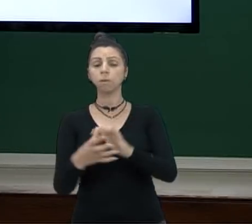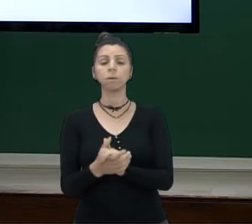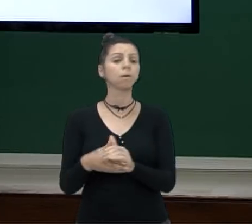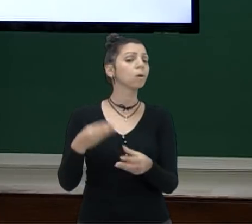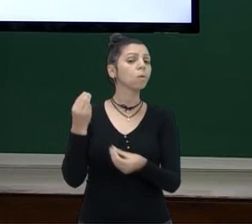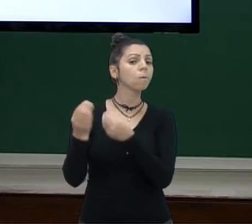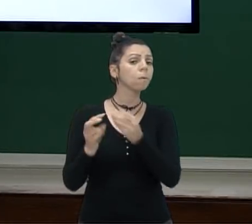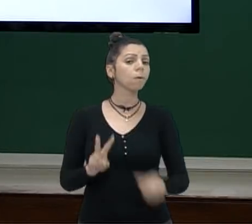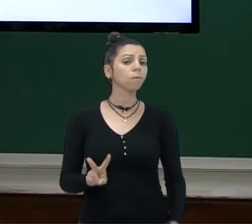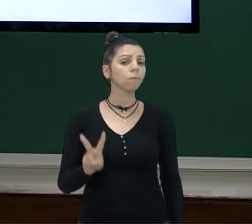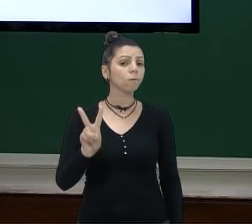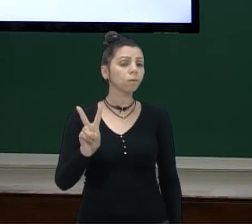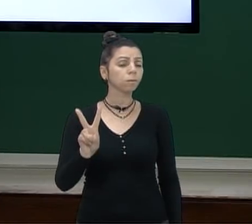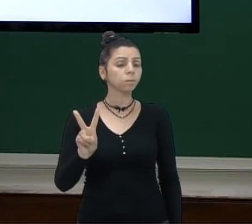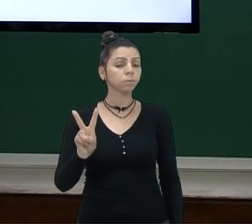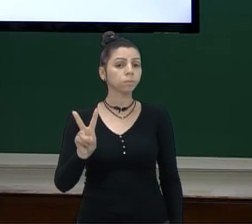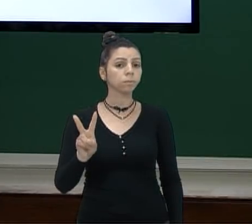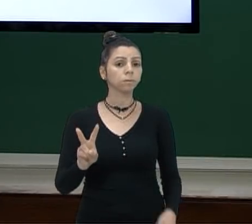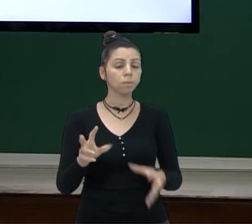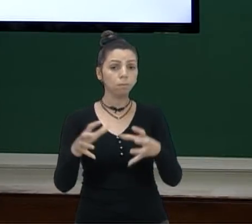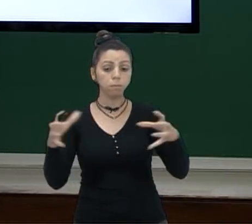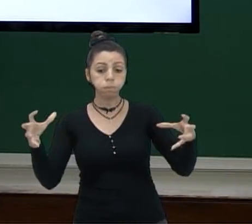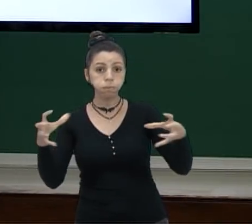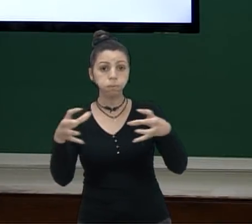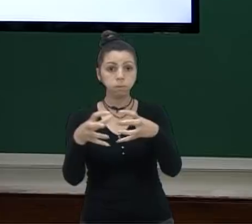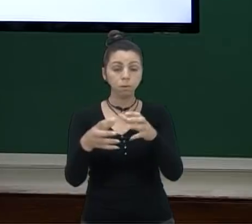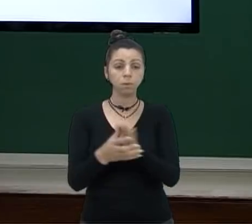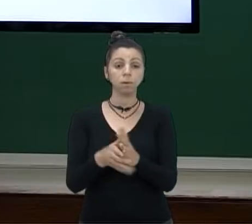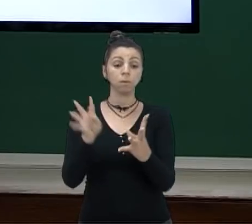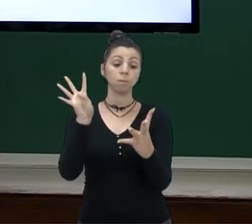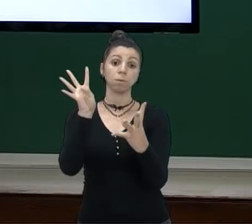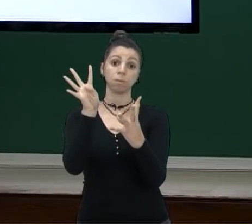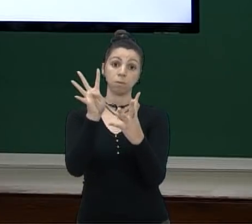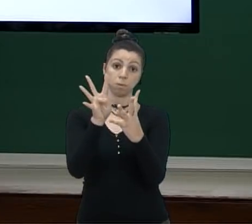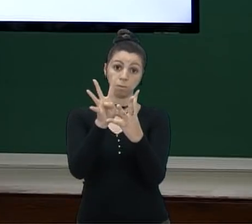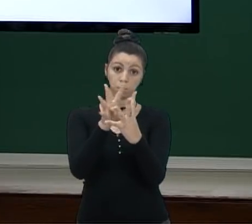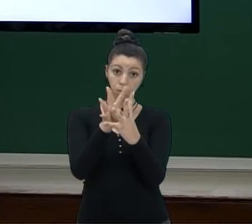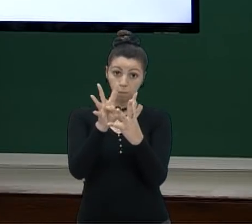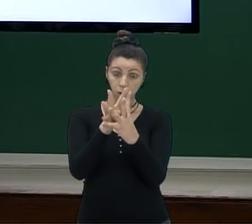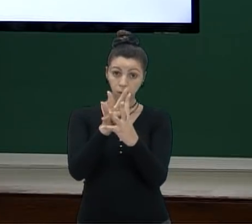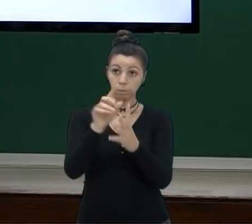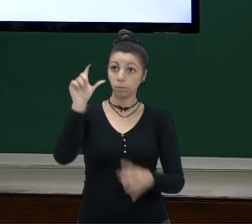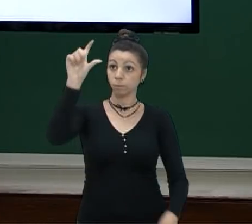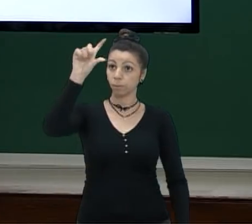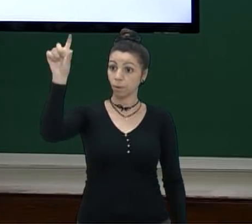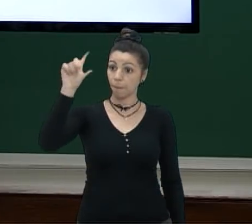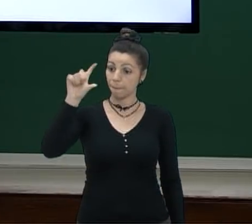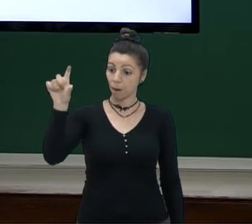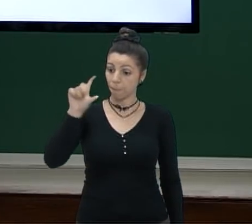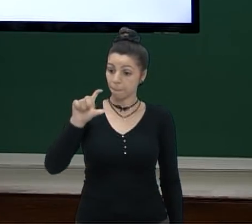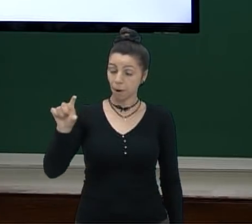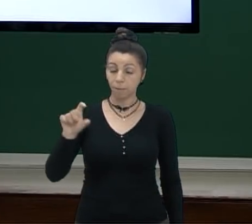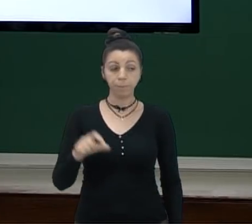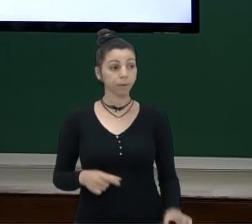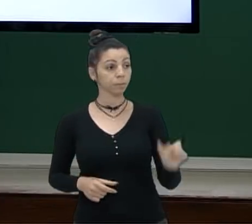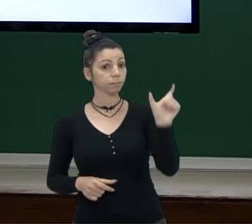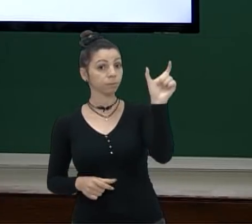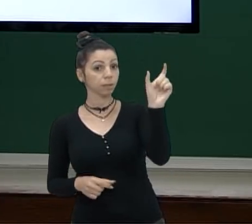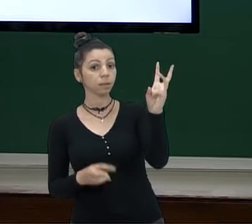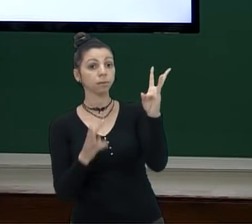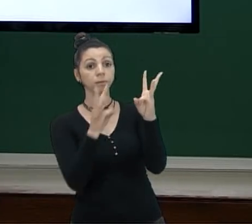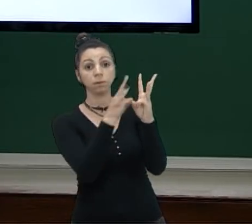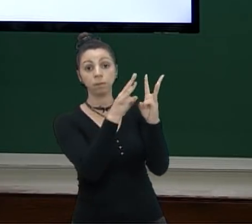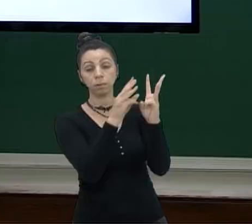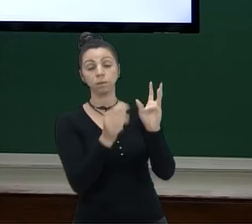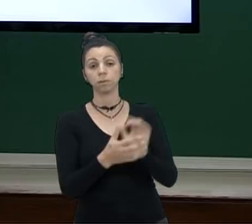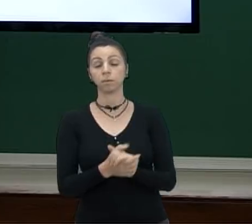seu volume? Então, percebam que você tem 4 espaços em branco para 3 palavras. Como